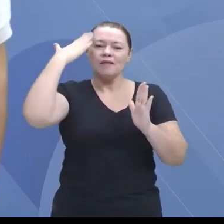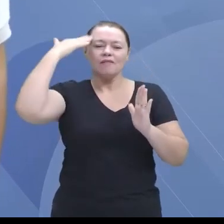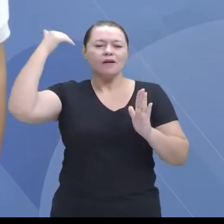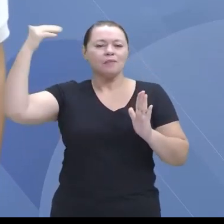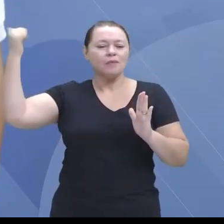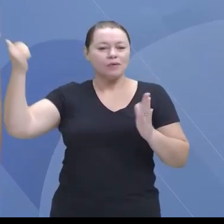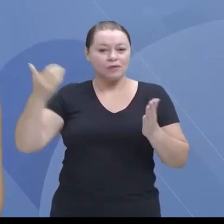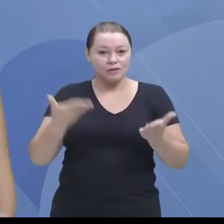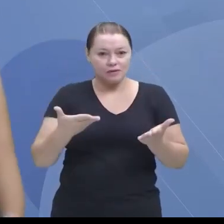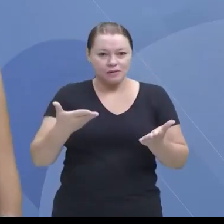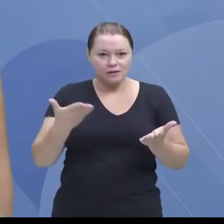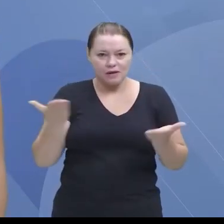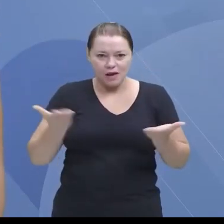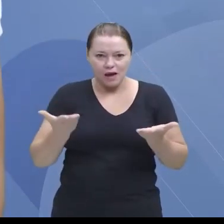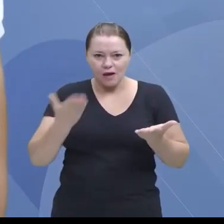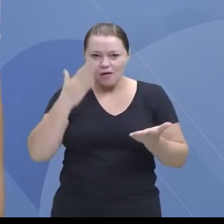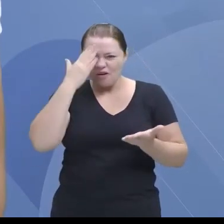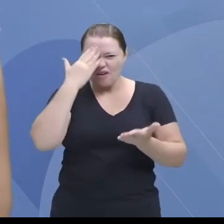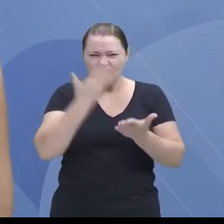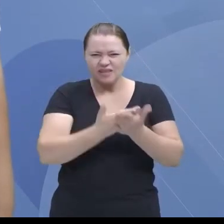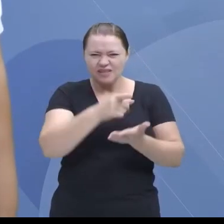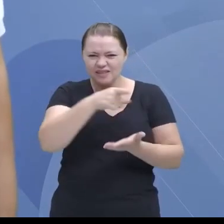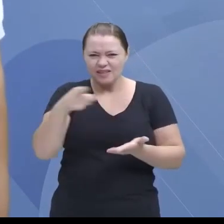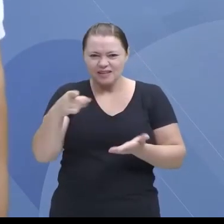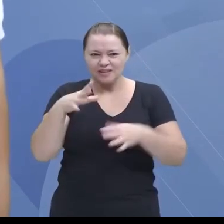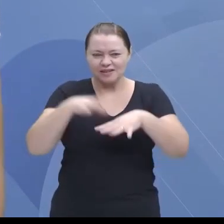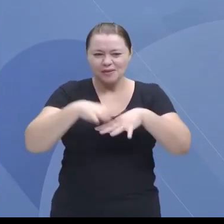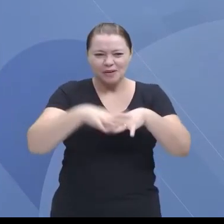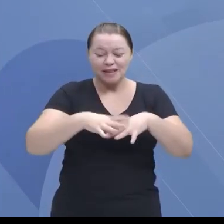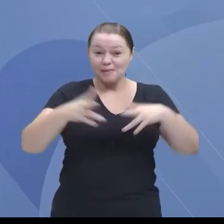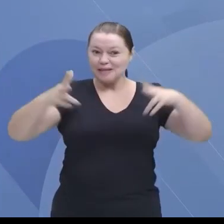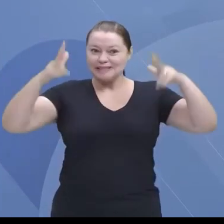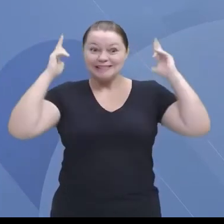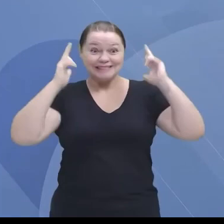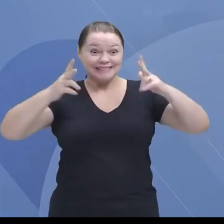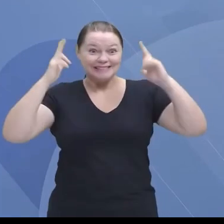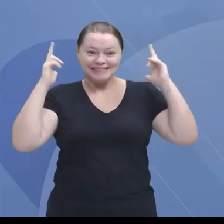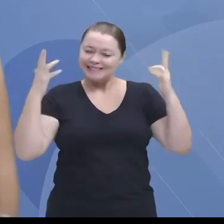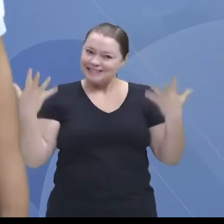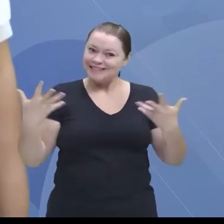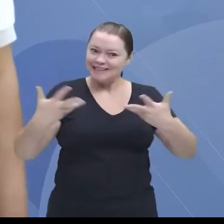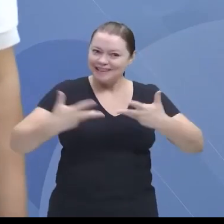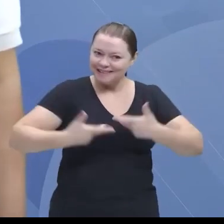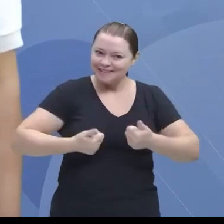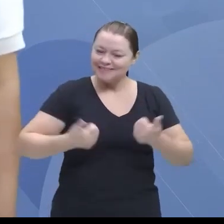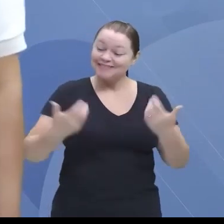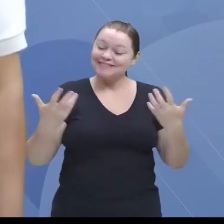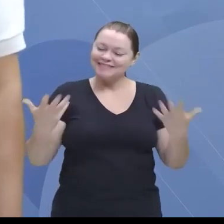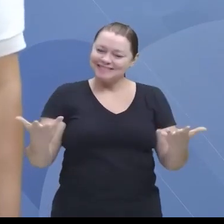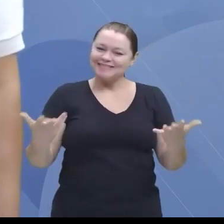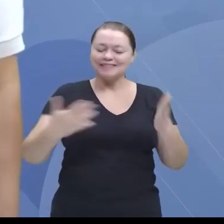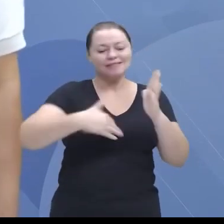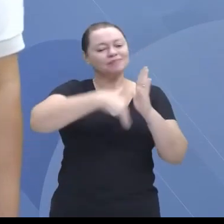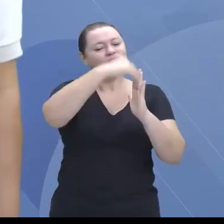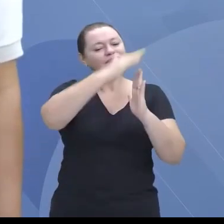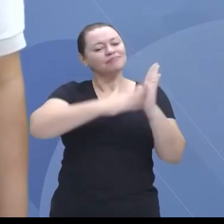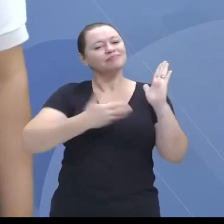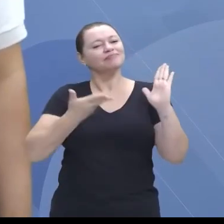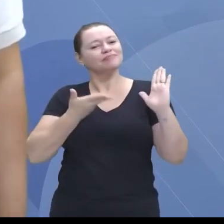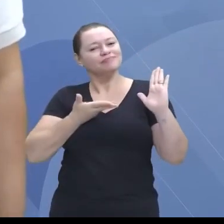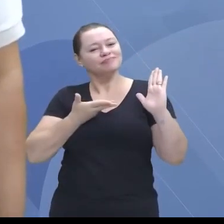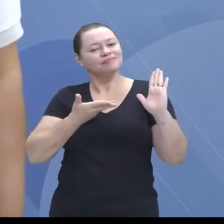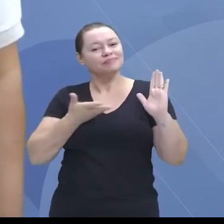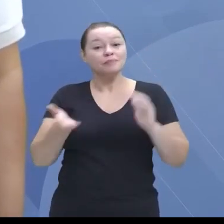vocês acreditam que matemática pode ser e é divertida e é linda numa obra de arte? Vamos